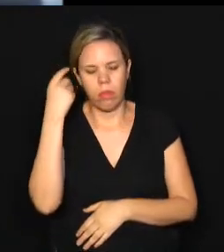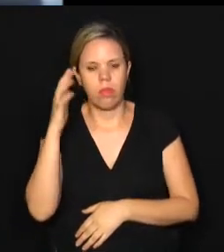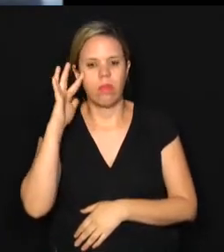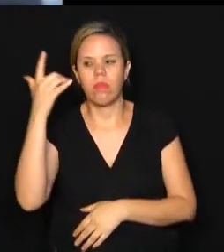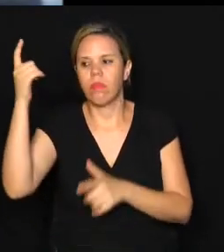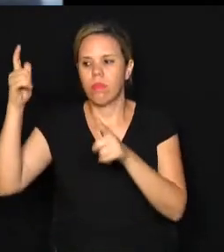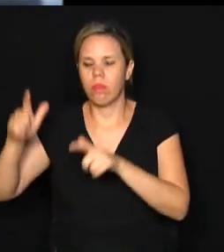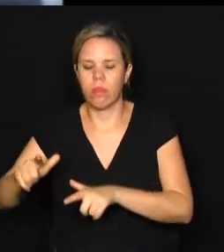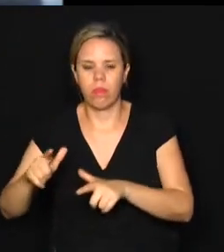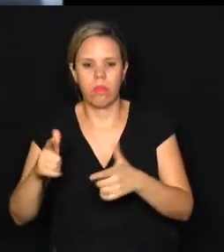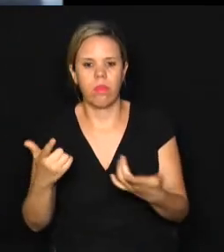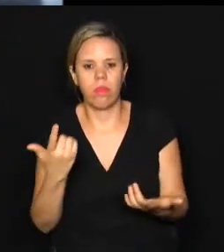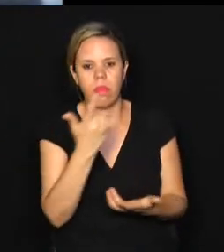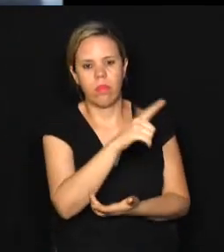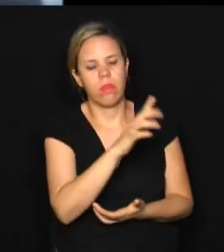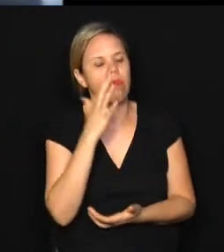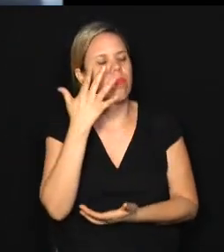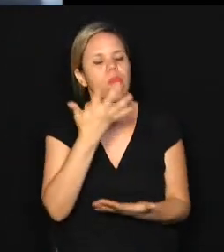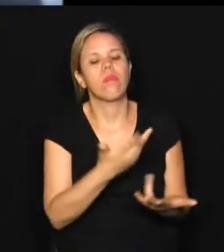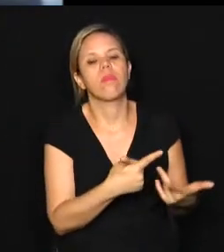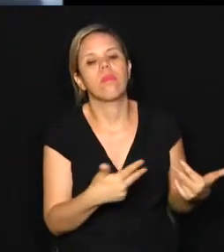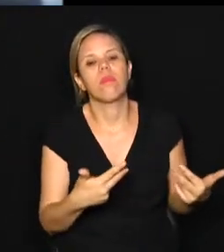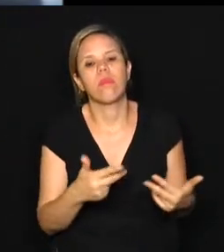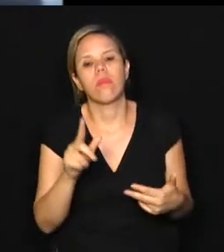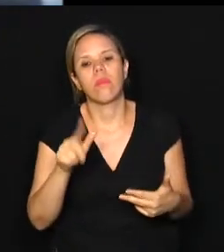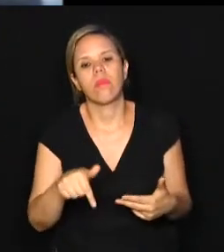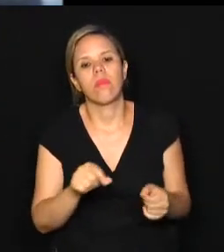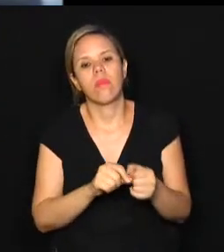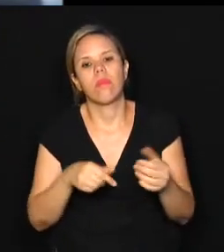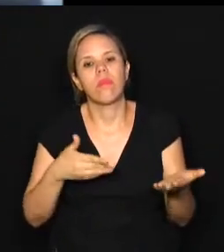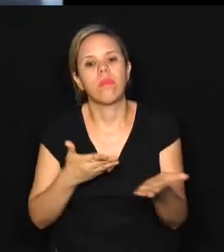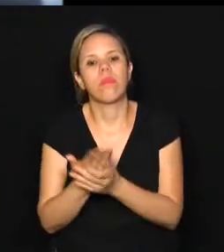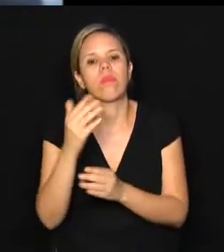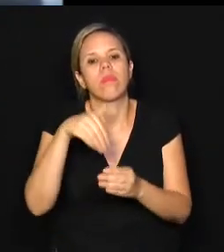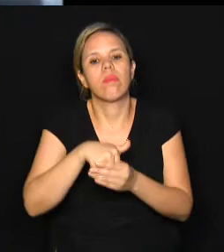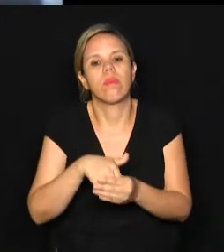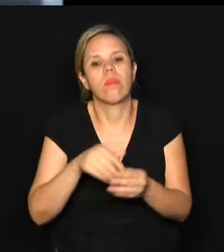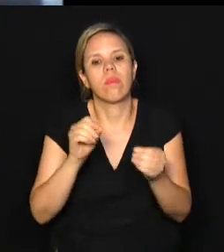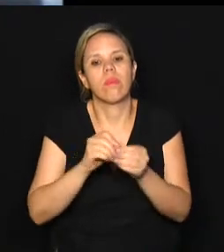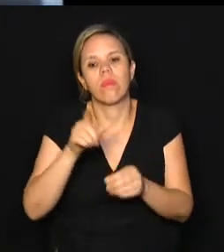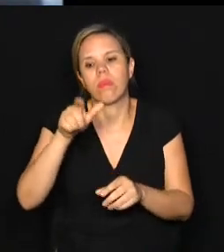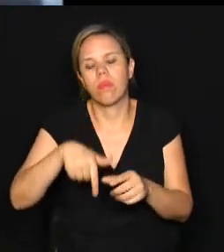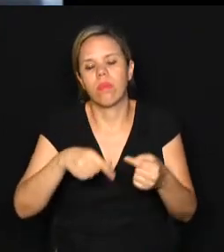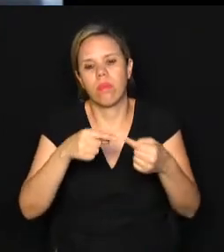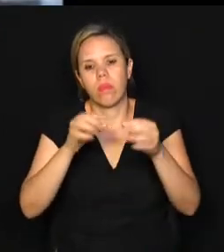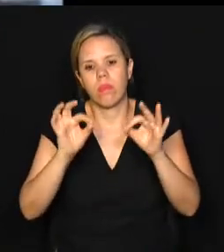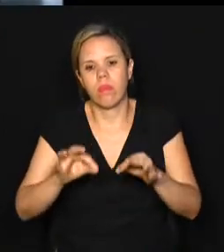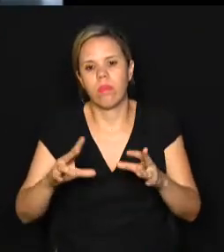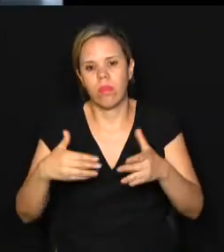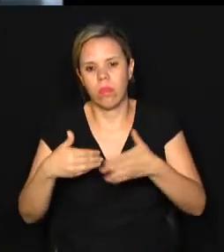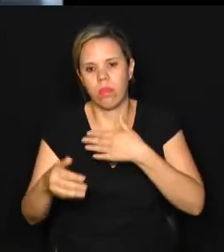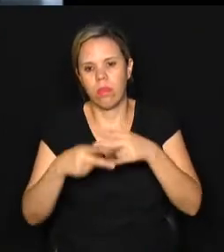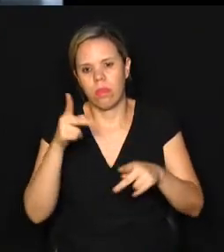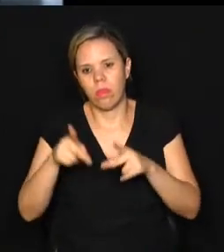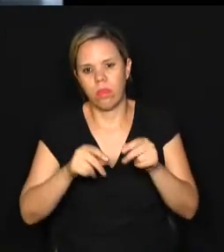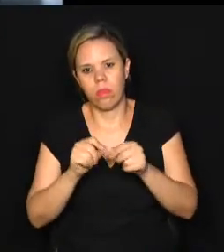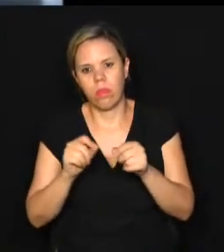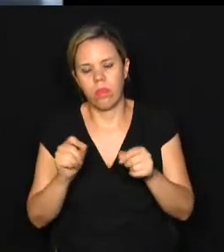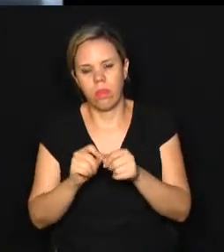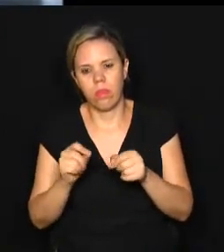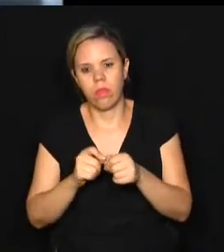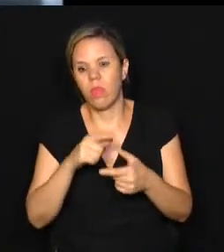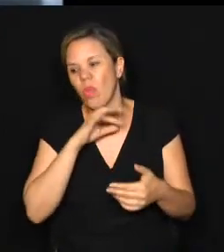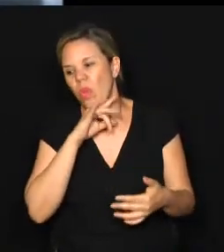lugar. Arrume outra solução. É para isso que o senhor foi eleito. Para fazer o óbvio, qualquer um faz. O óbvio mal feito,